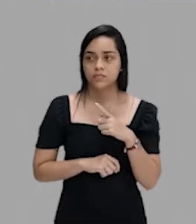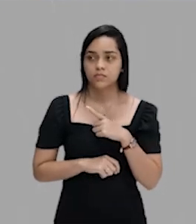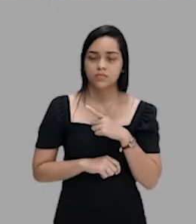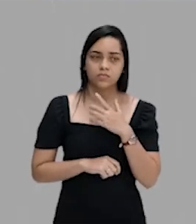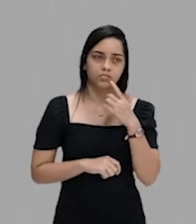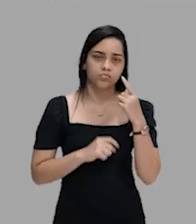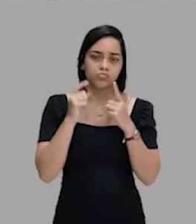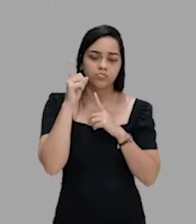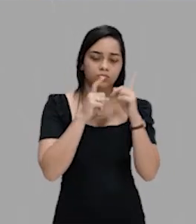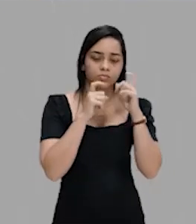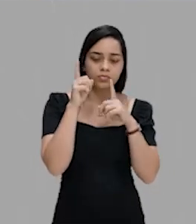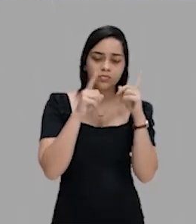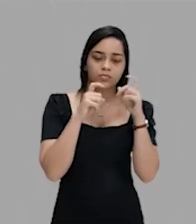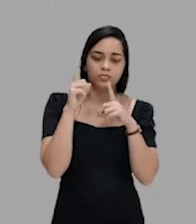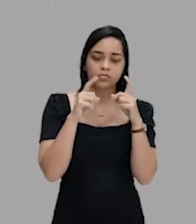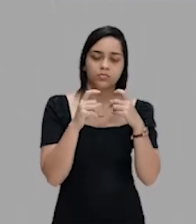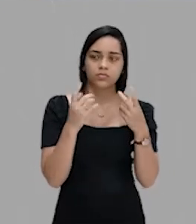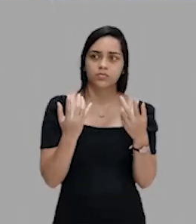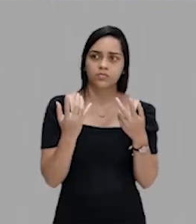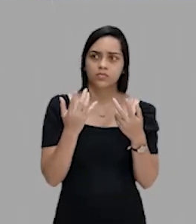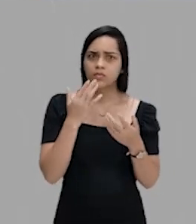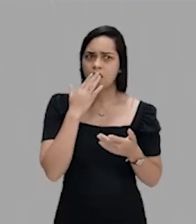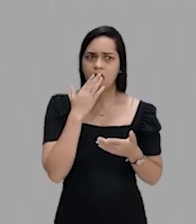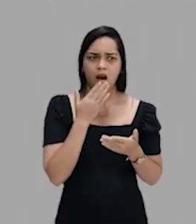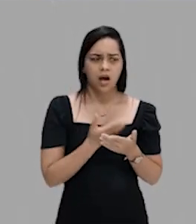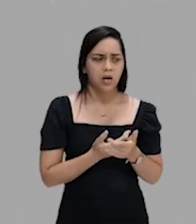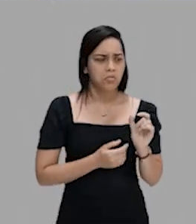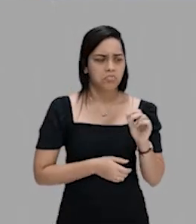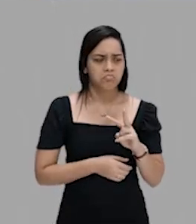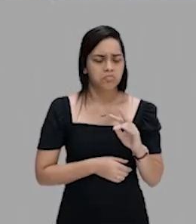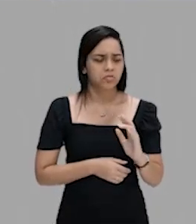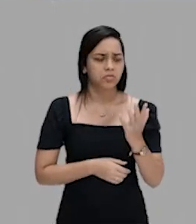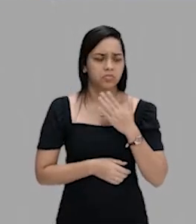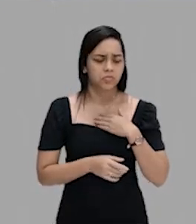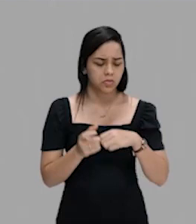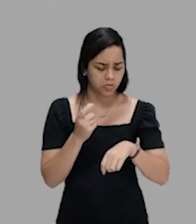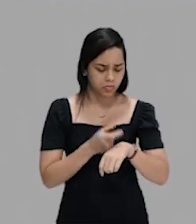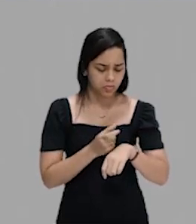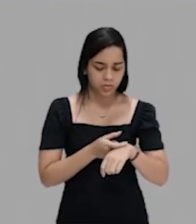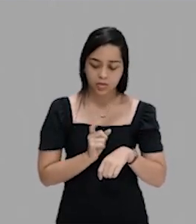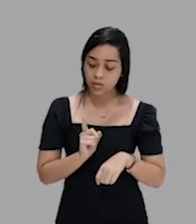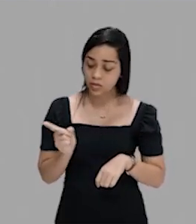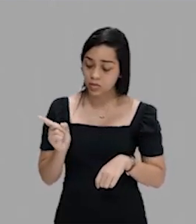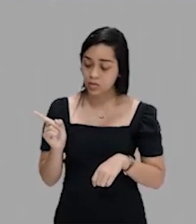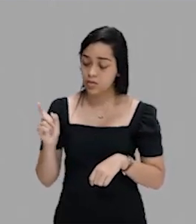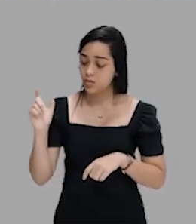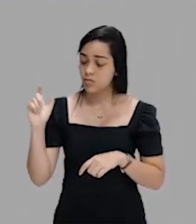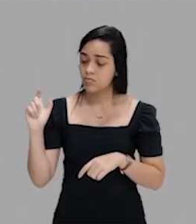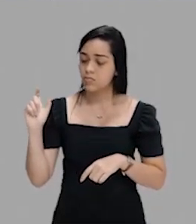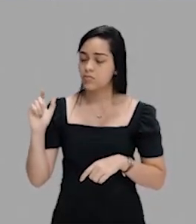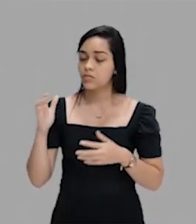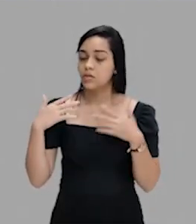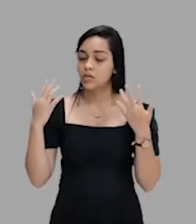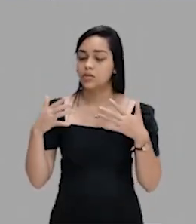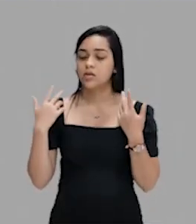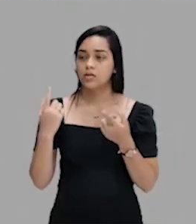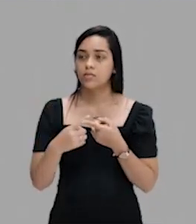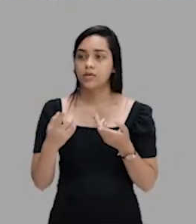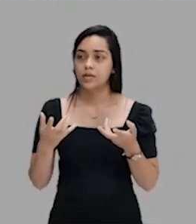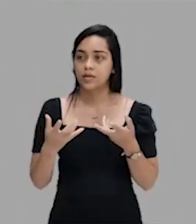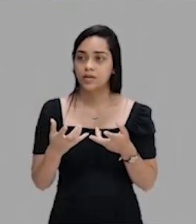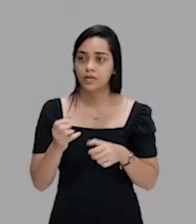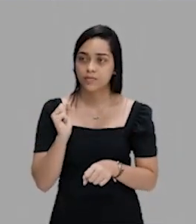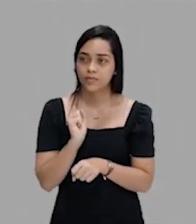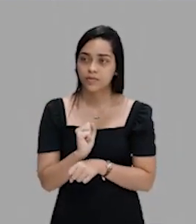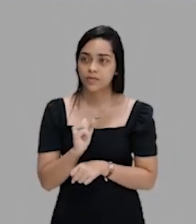cara de ainda meio que será que ele vai fazer no meu braço e aqui não de alegria porque porque ela quer ficar